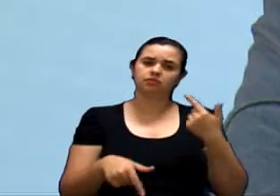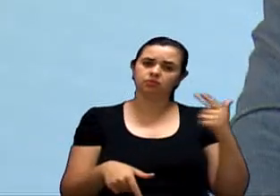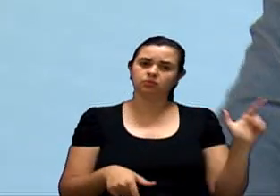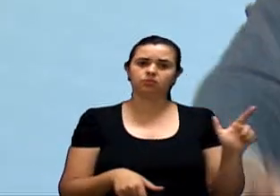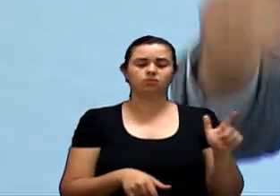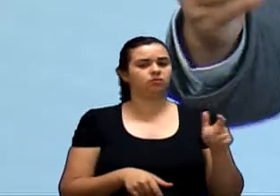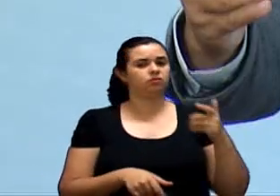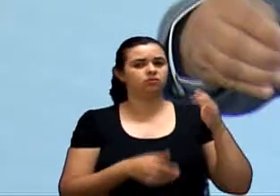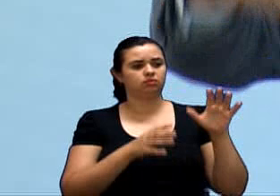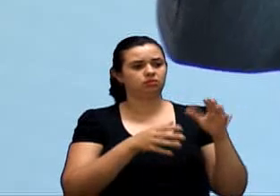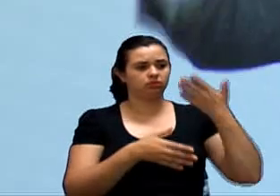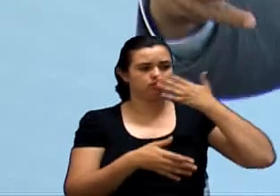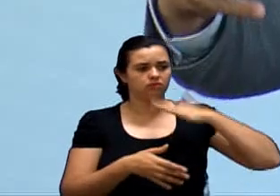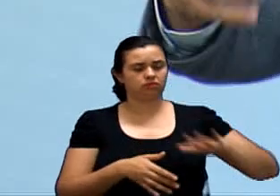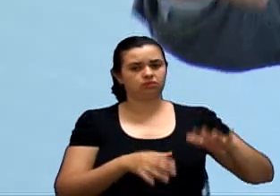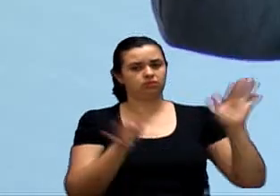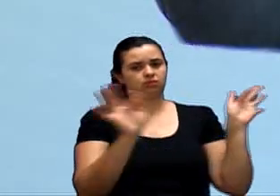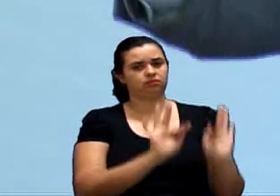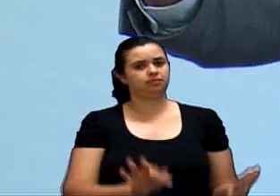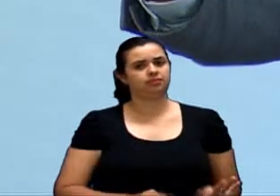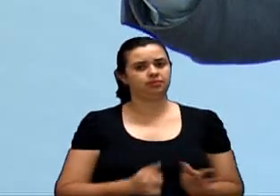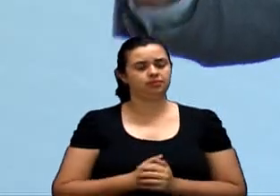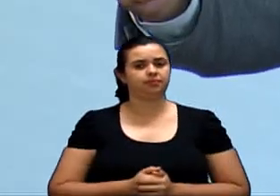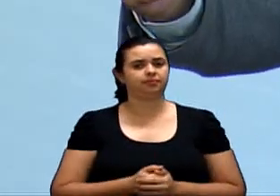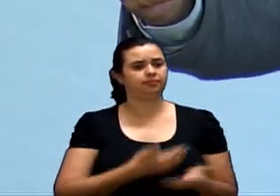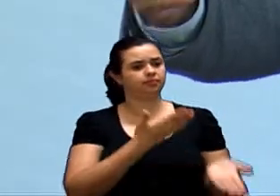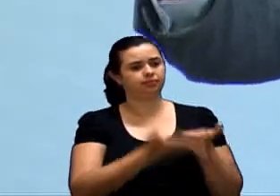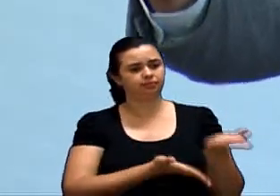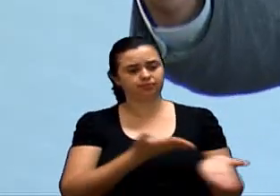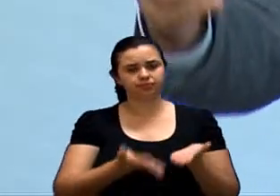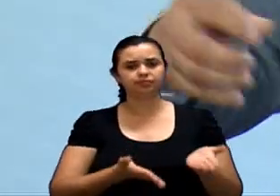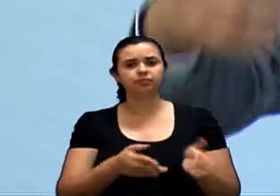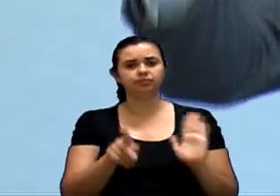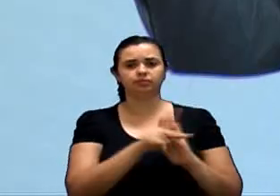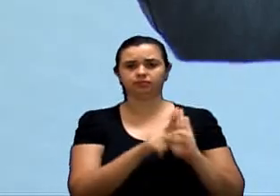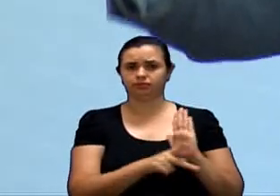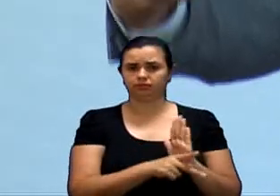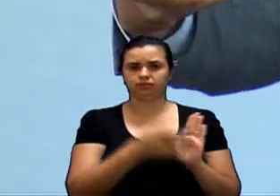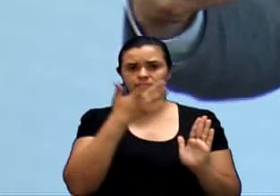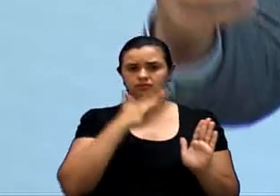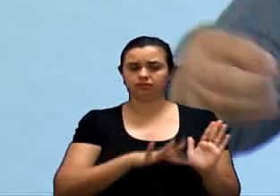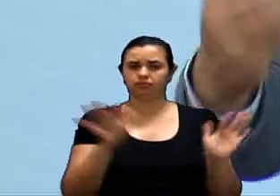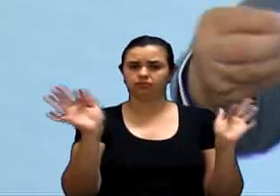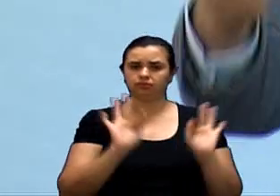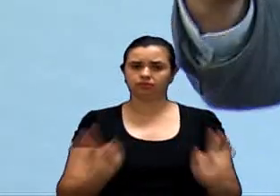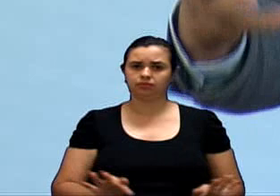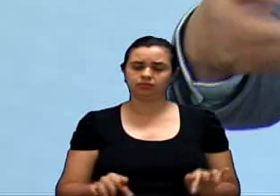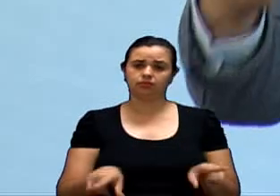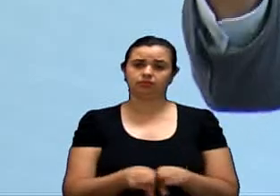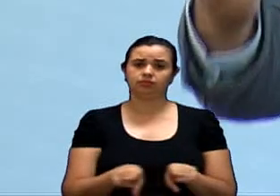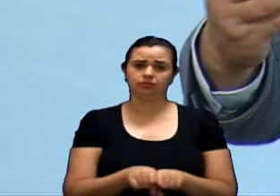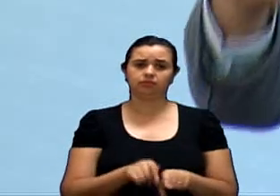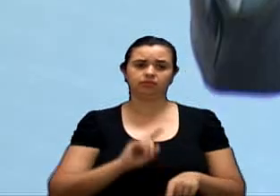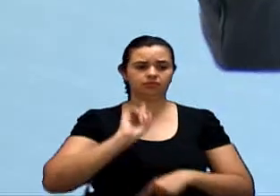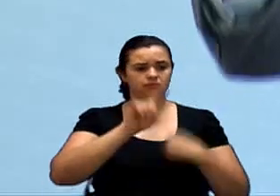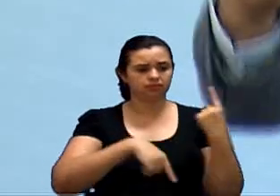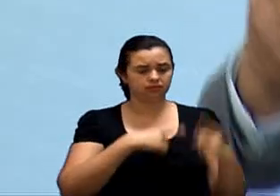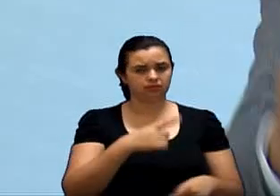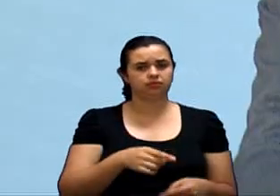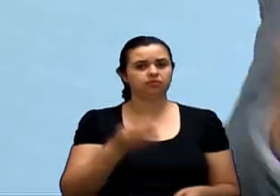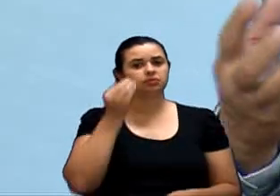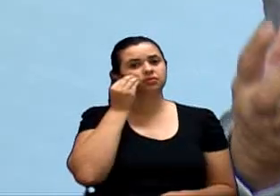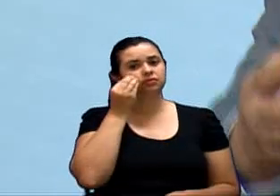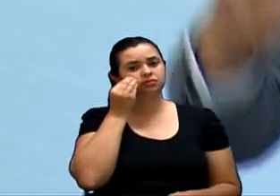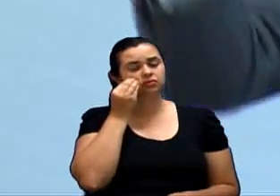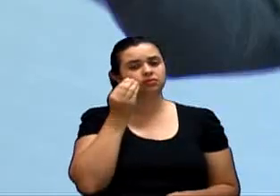Herbert de Souza, e ele falou, ó, cuida, né, do projeto com a Criança Feliz para dar a concessão e, posteriormente, com uma concessão, conseguir